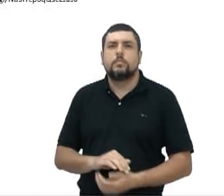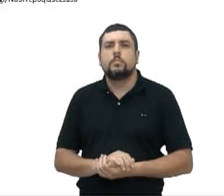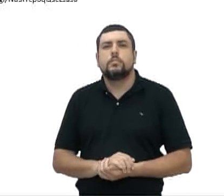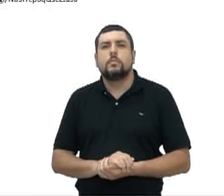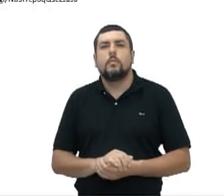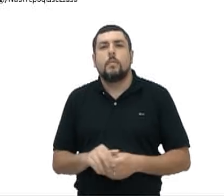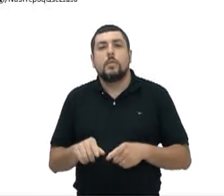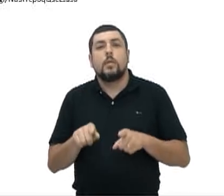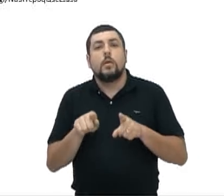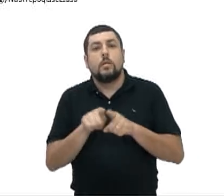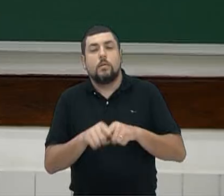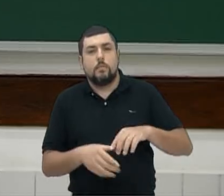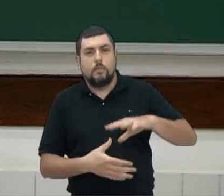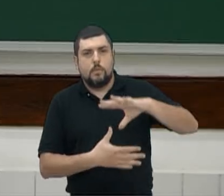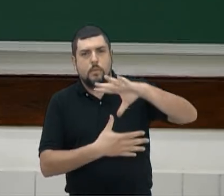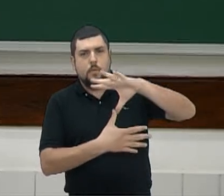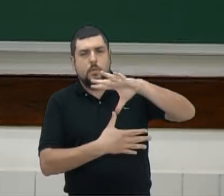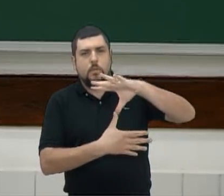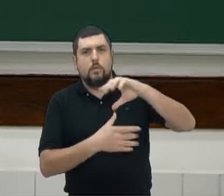apresentam